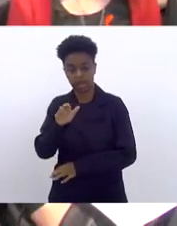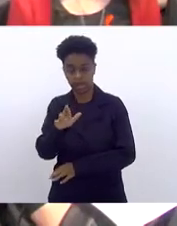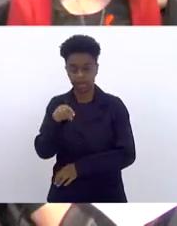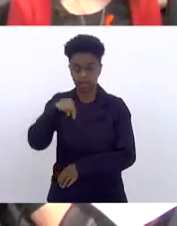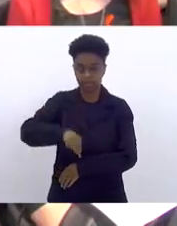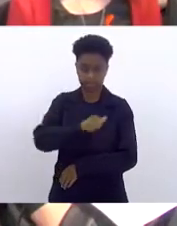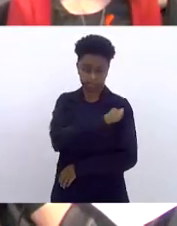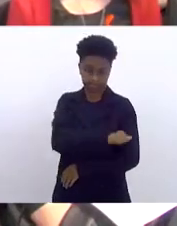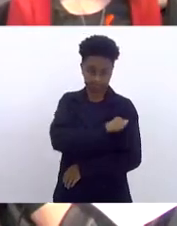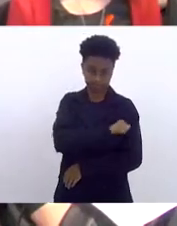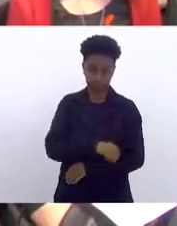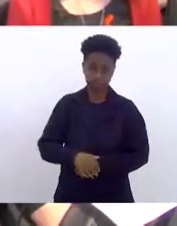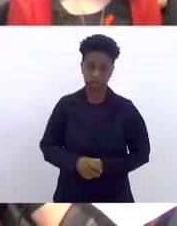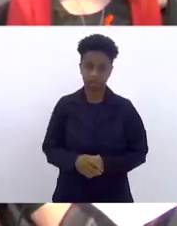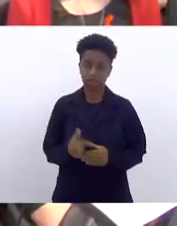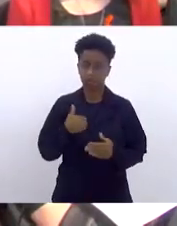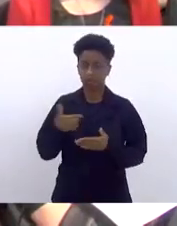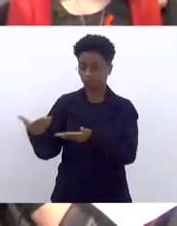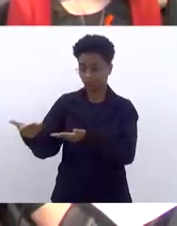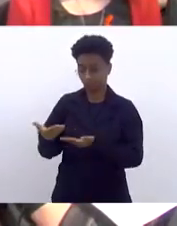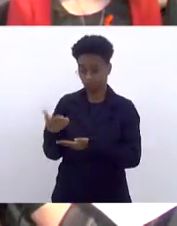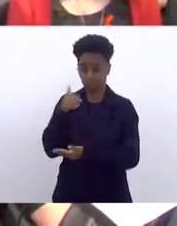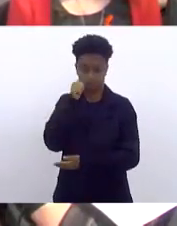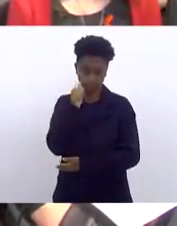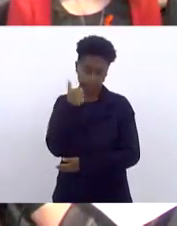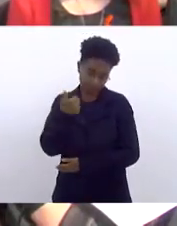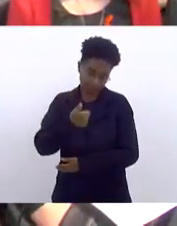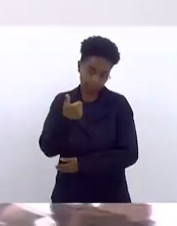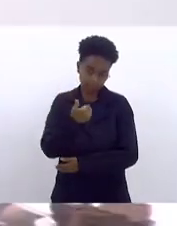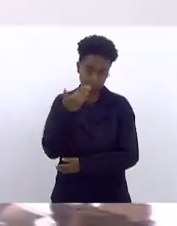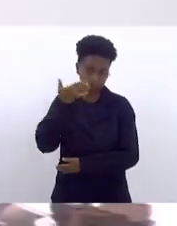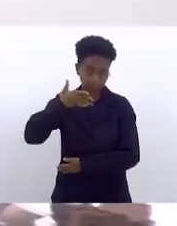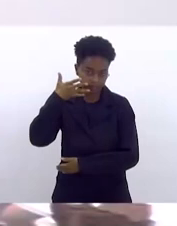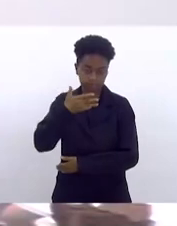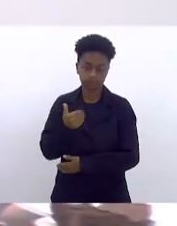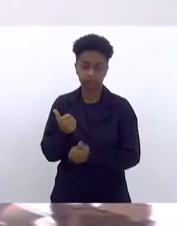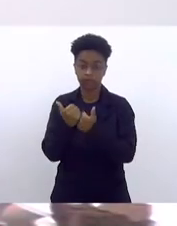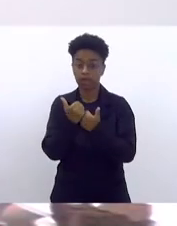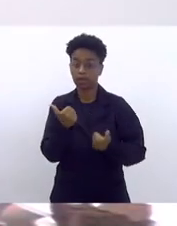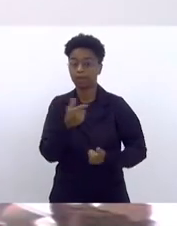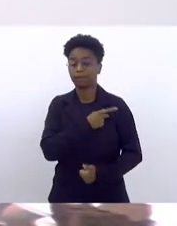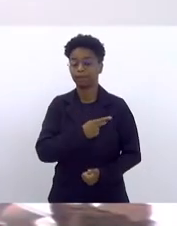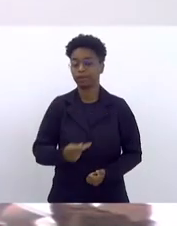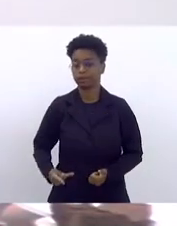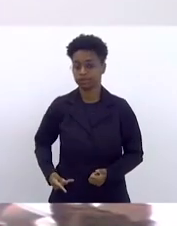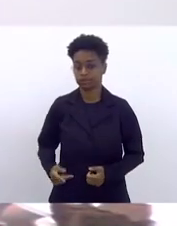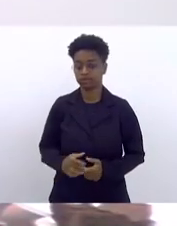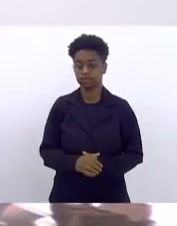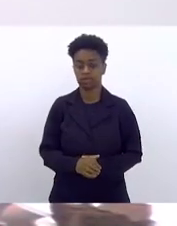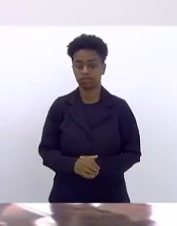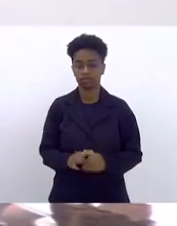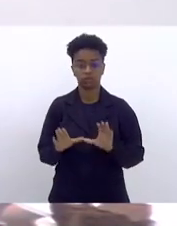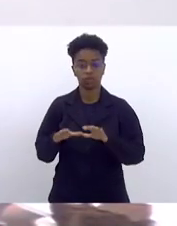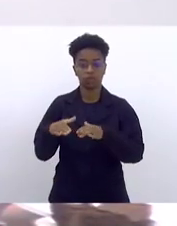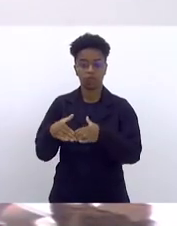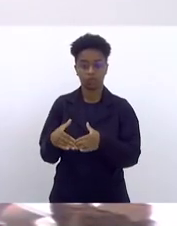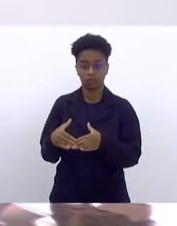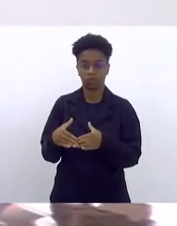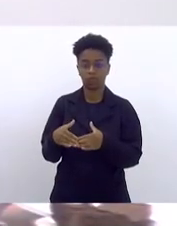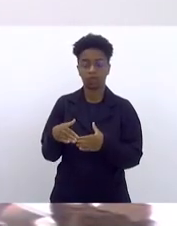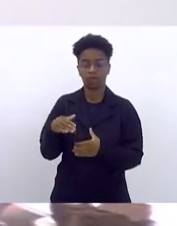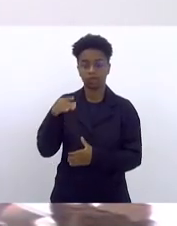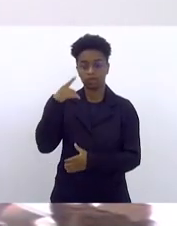queria agora passar a palavra para as damas falando primeiro a nossa vice-presidente da comissão a deputada